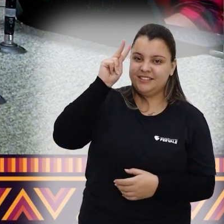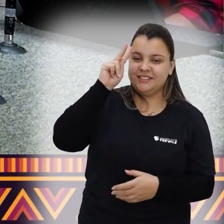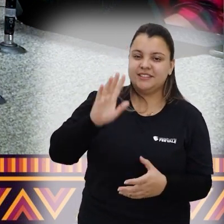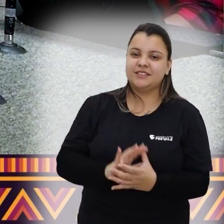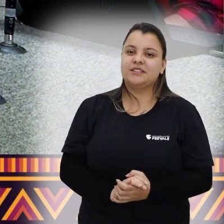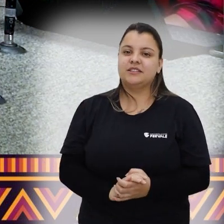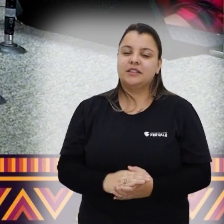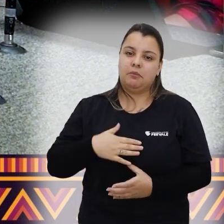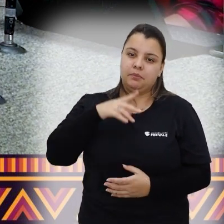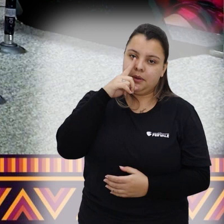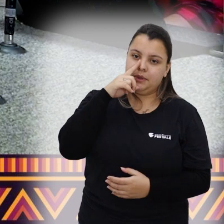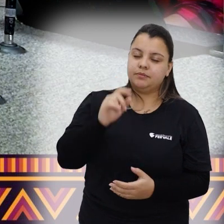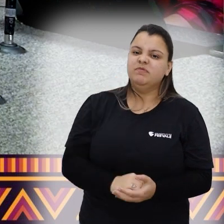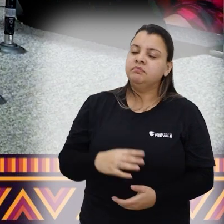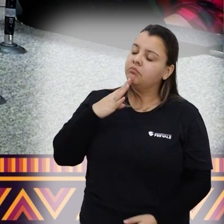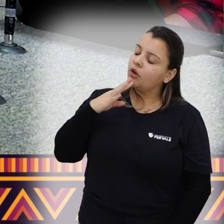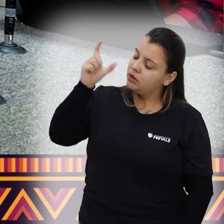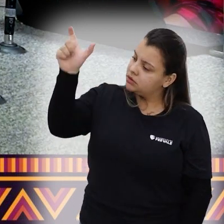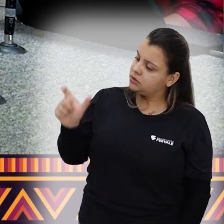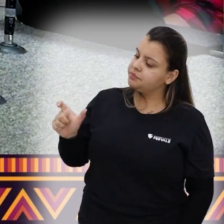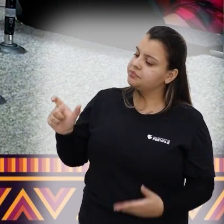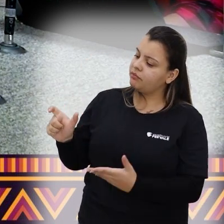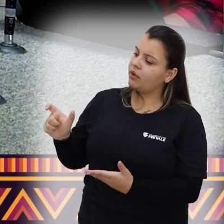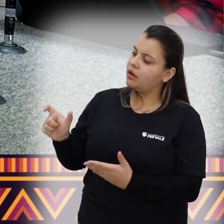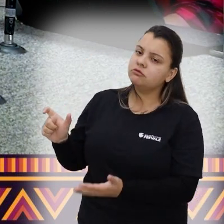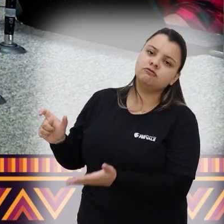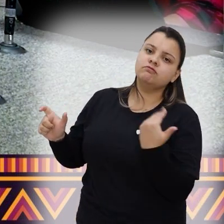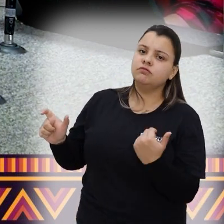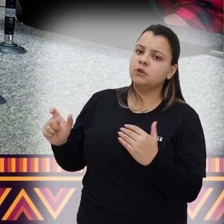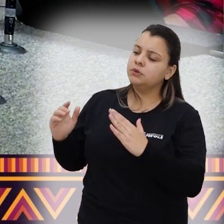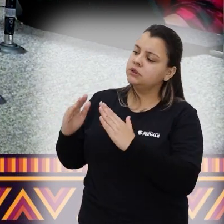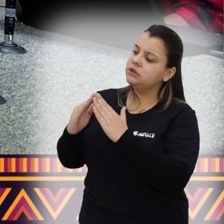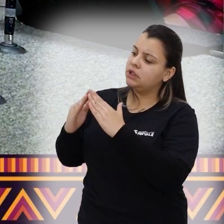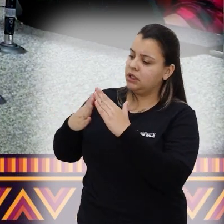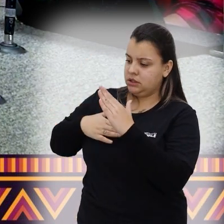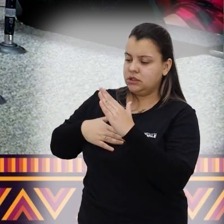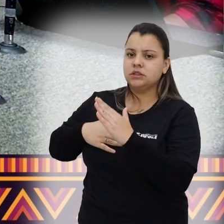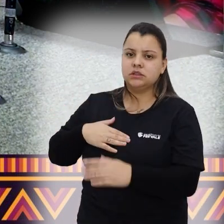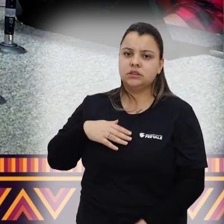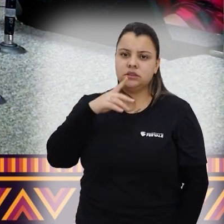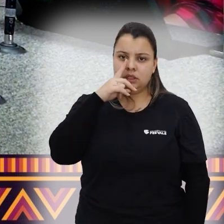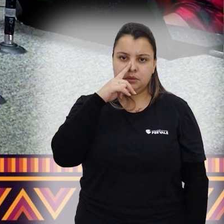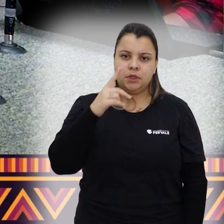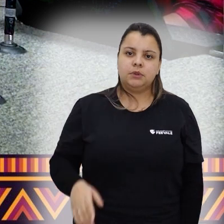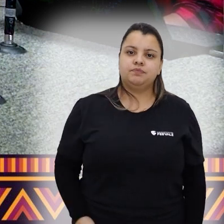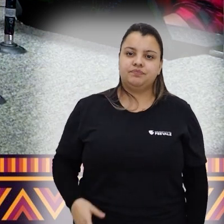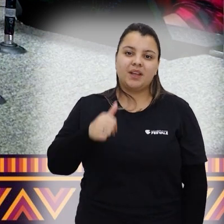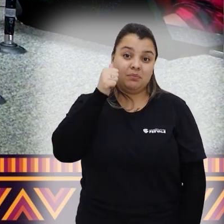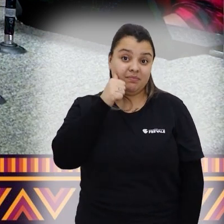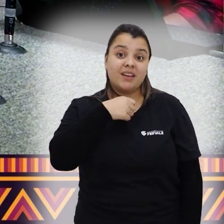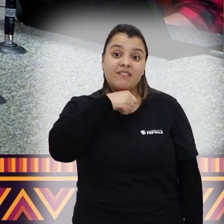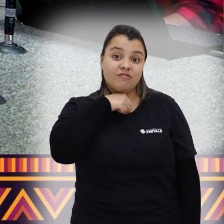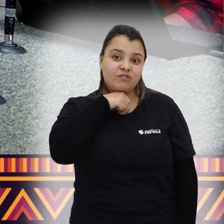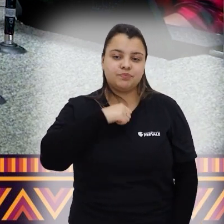é a minha mãe, conheceu esse sujeito. Esse sujeito olhou para ela e disse, então vamos até a casa da minha mãe, que seria a minha avó paterna.